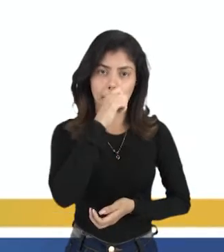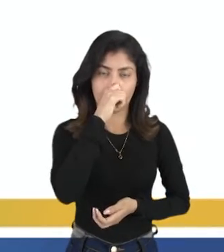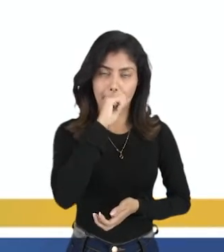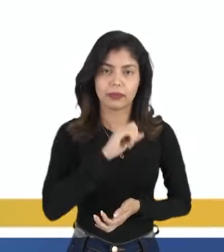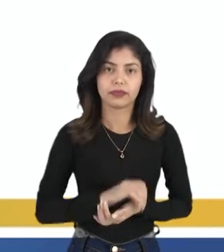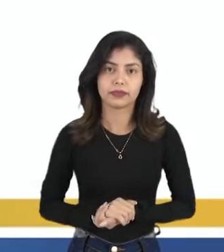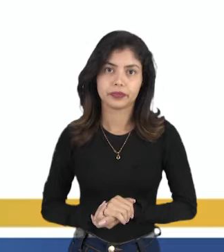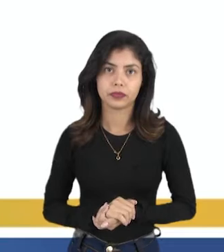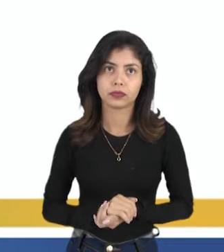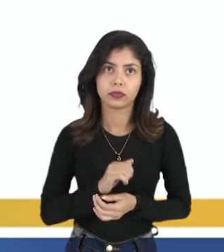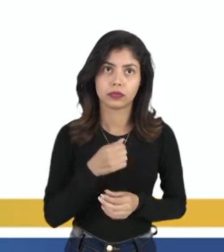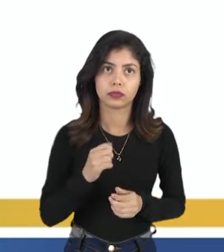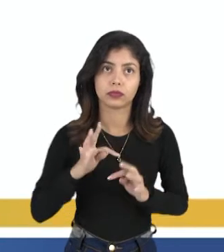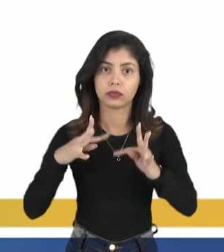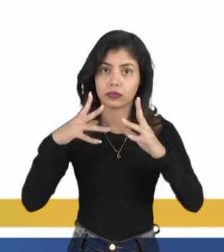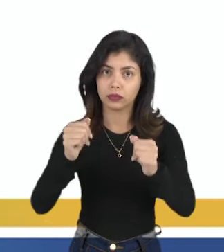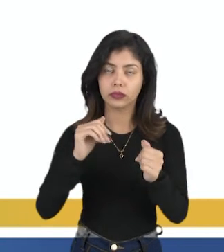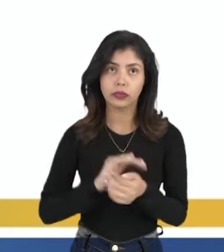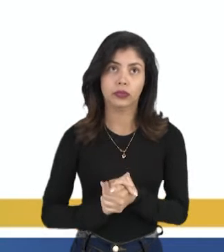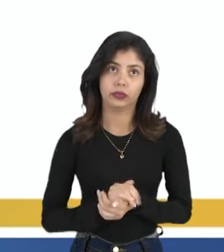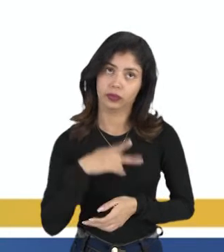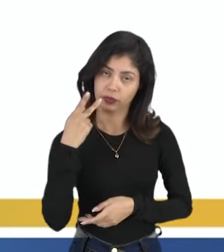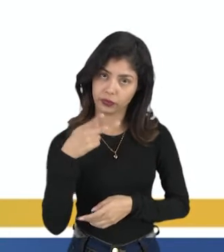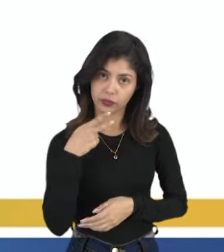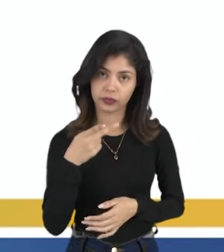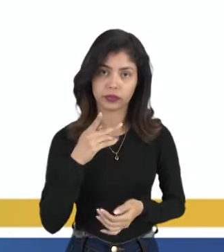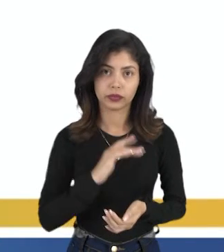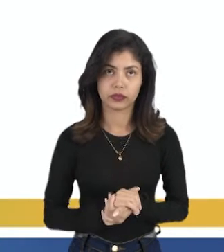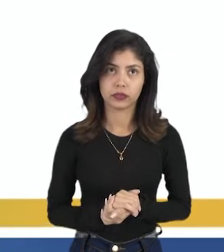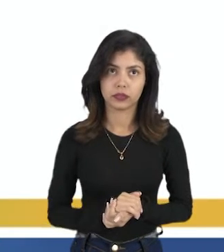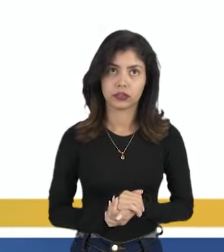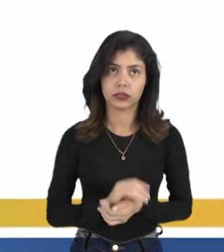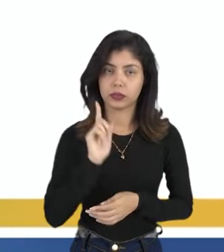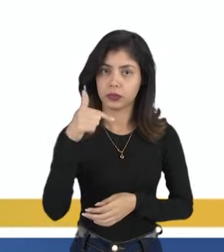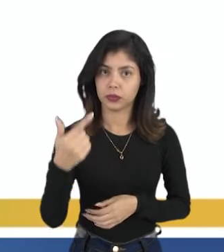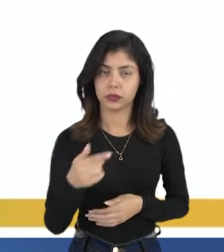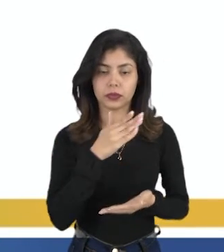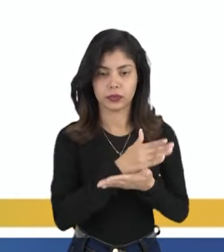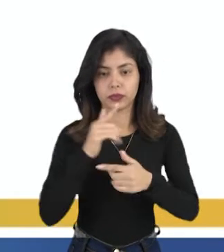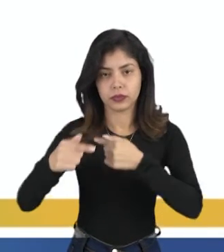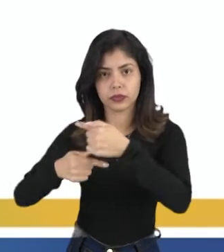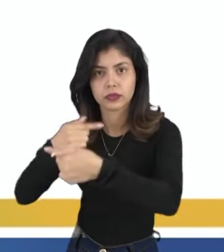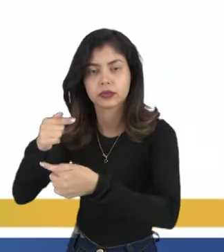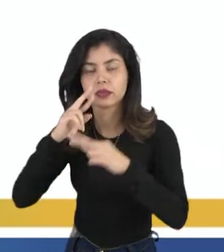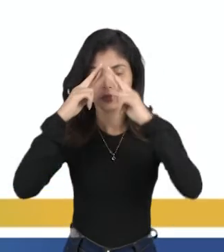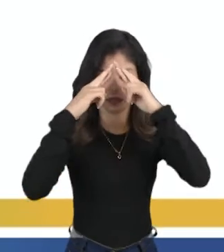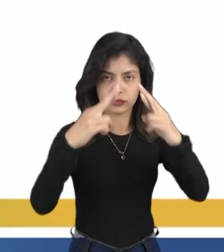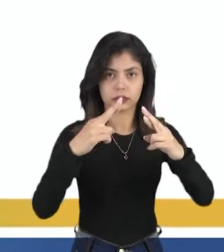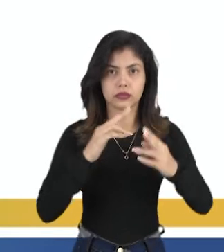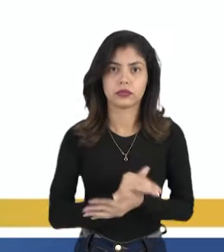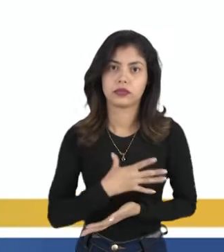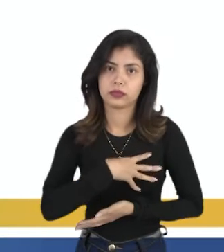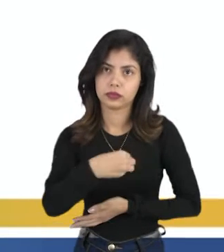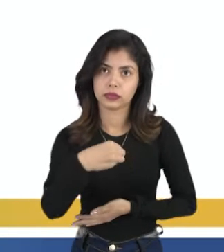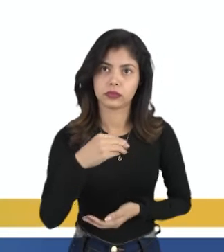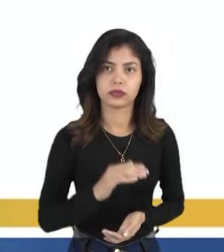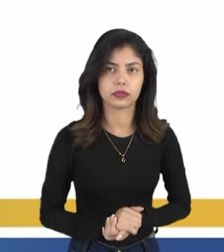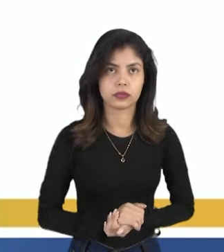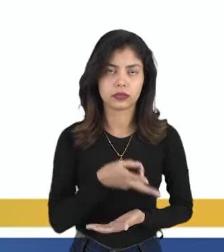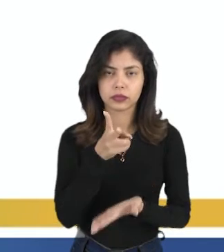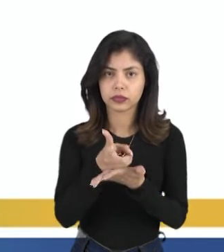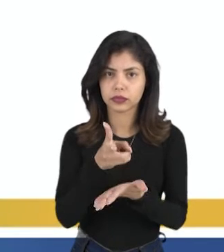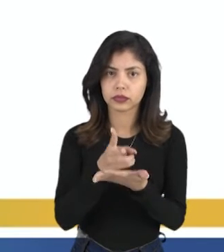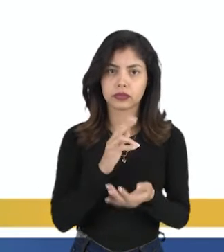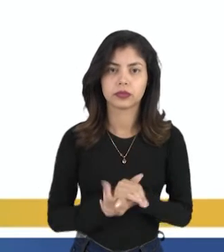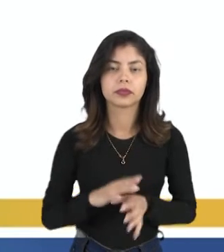Então, contudo, tudo o que foi dito sobre as próximas gerações, sobre o respeito aos filhos,